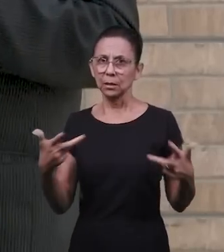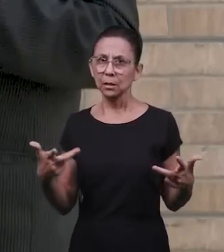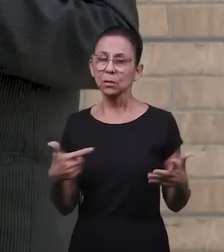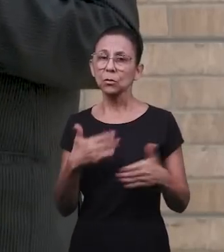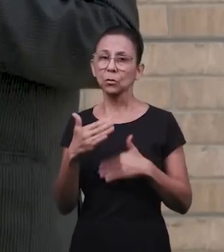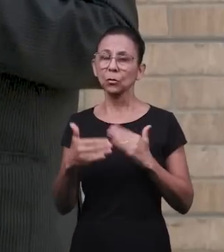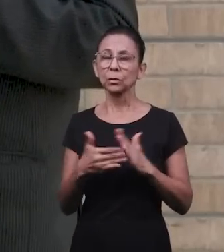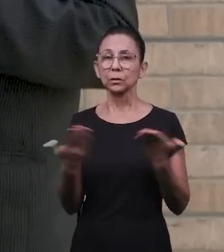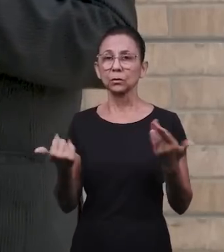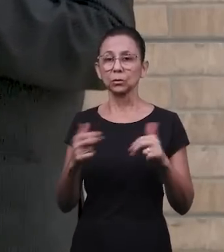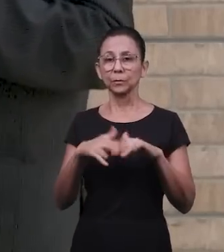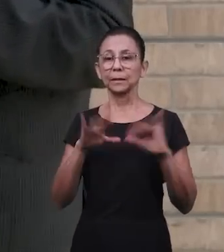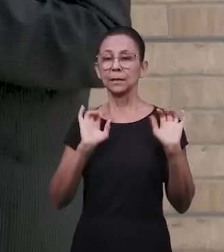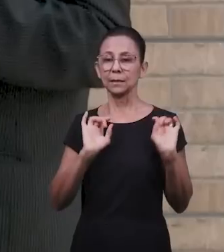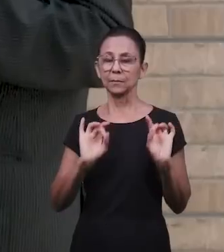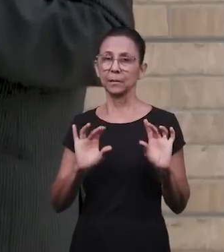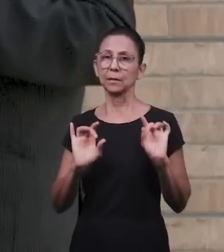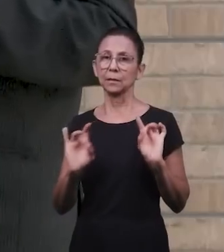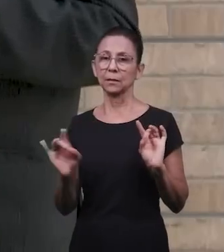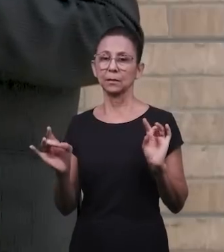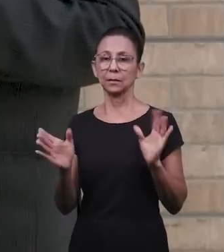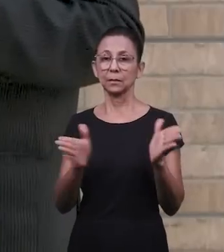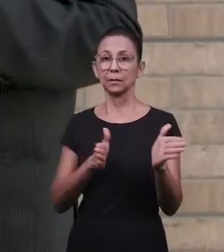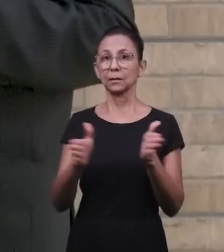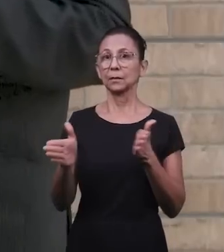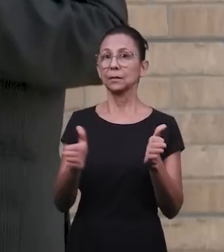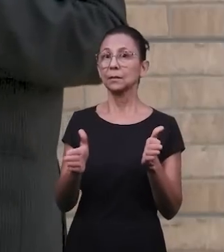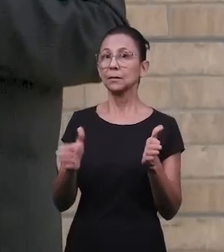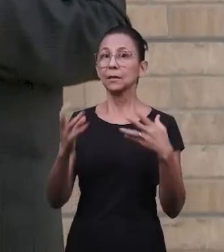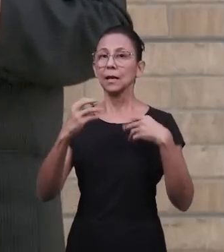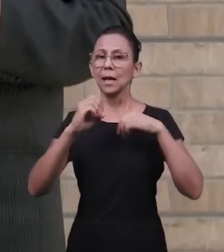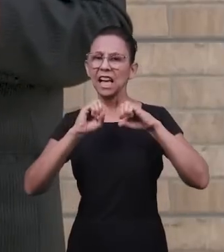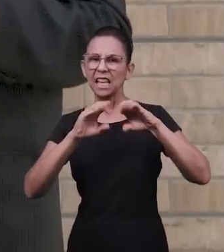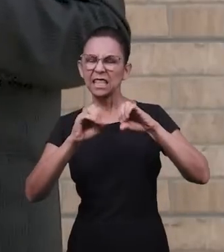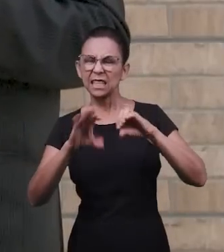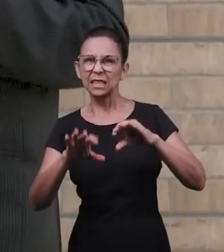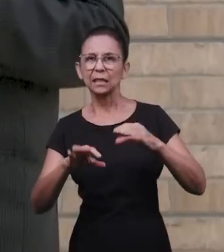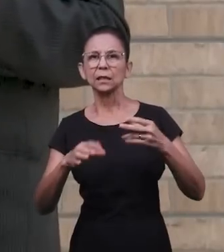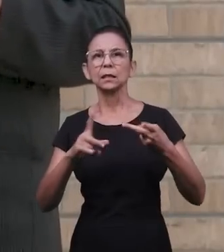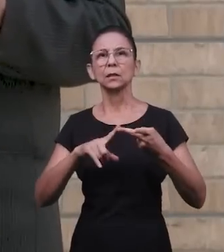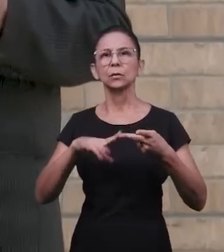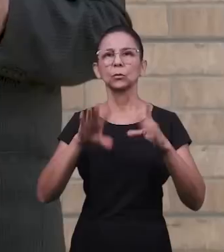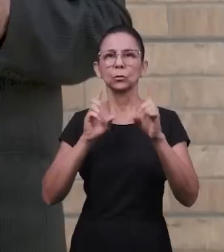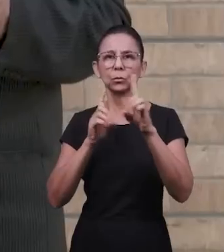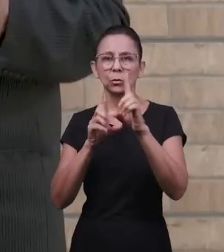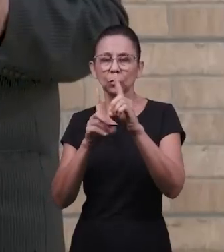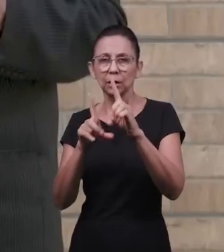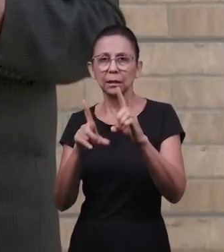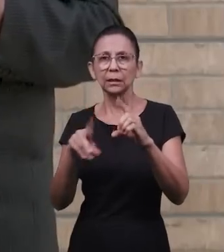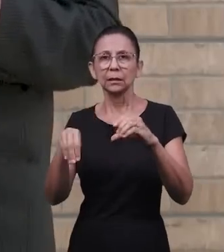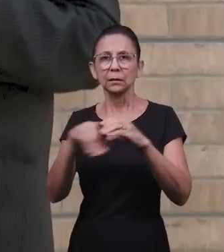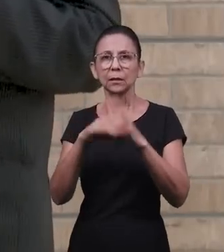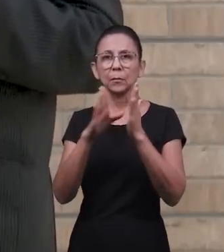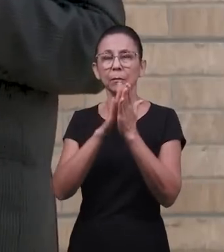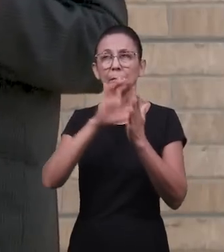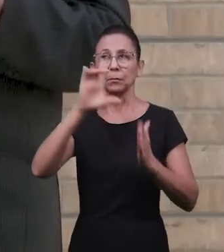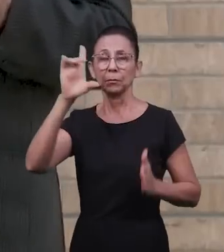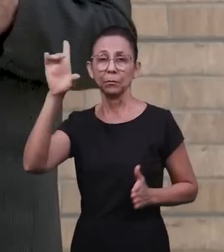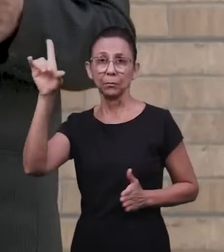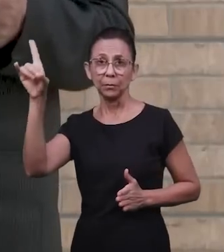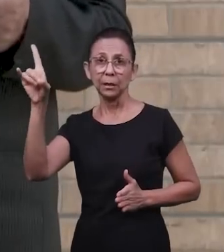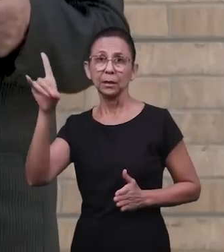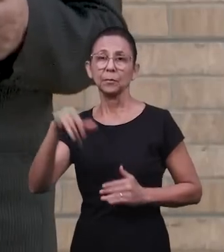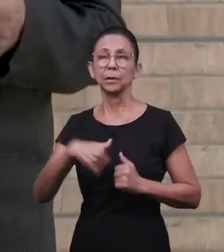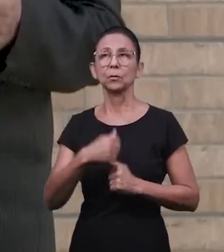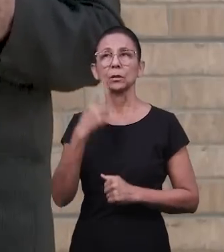estamos falando de uma forma muito especial sobre a acessibilidade ao ensino, à doutrina da palavra de Deus,